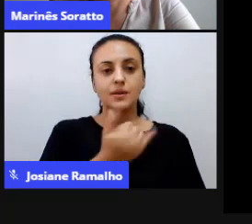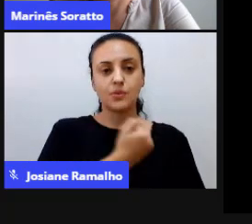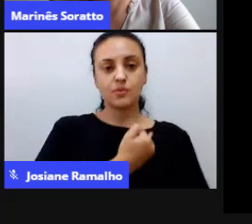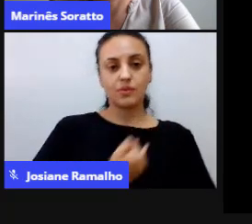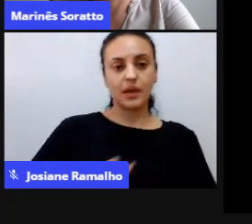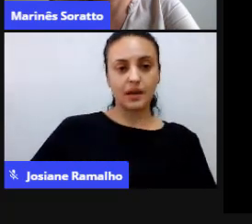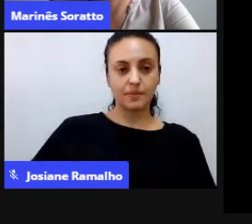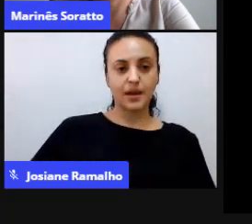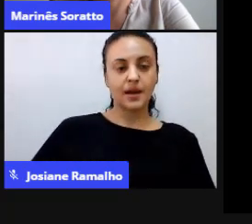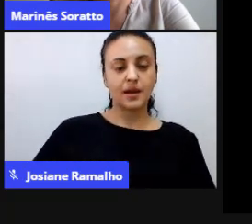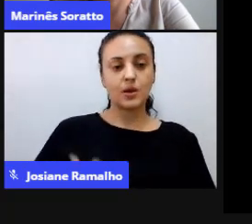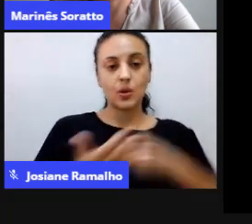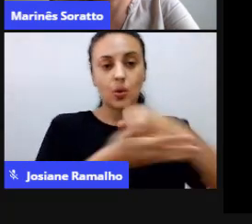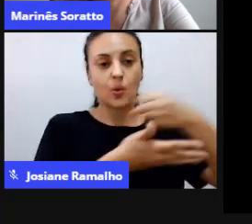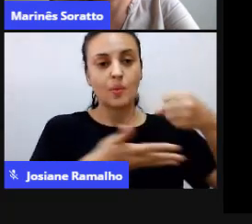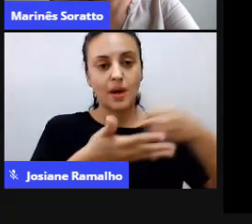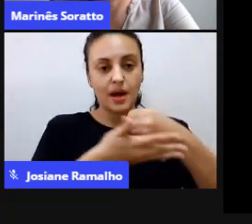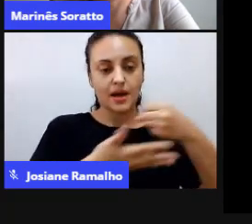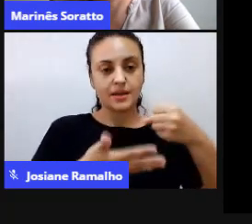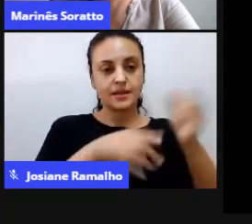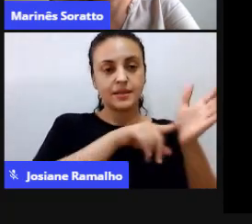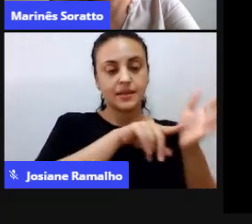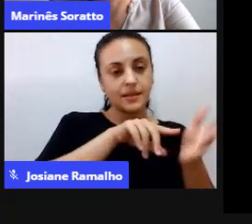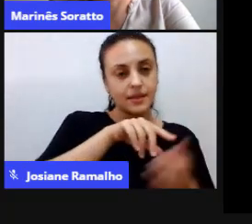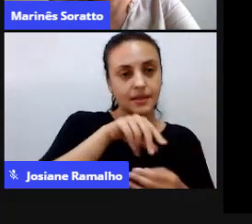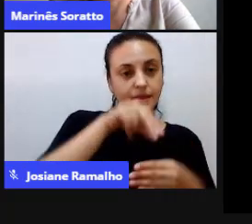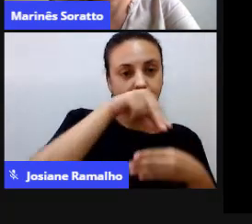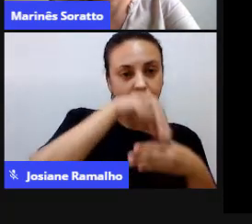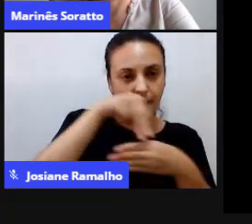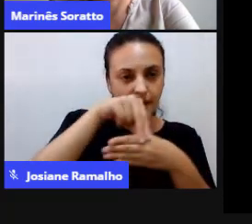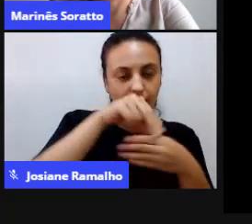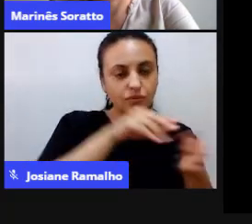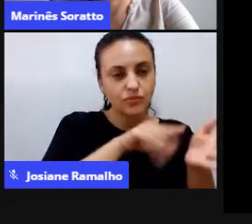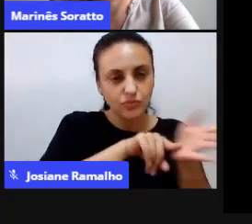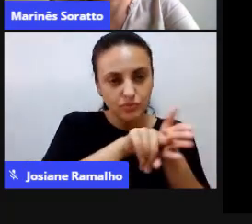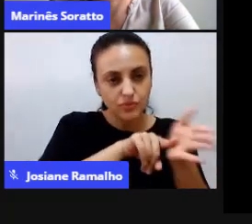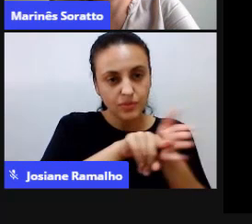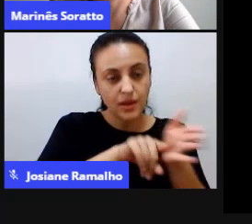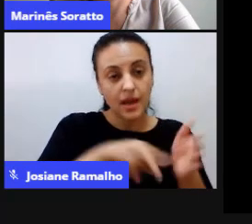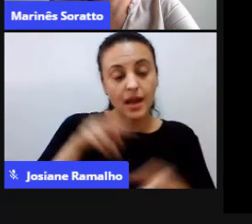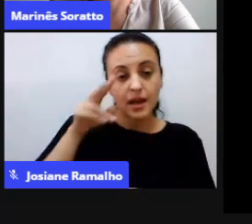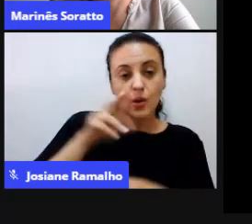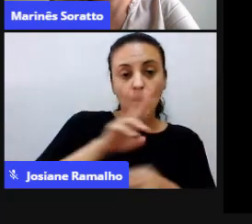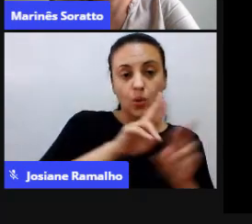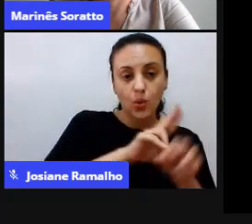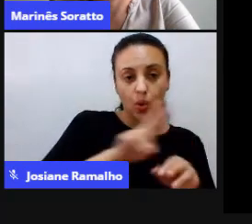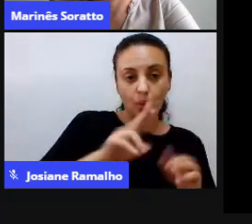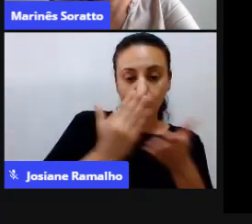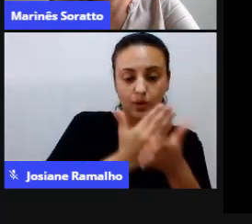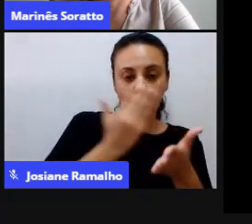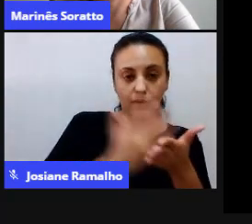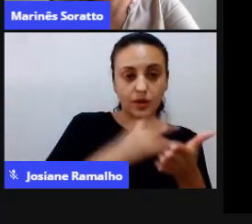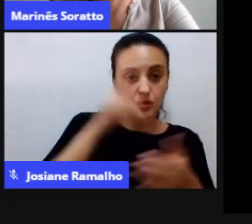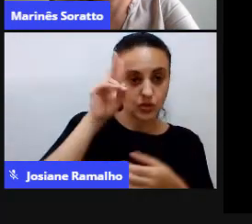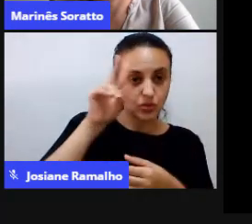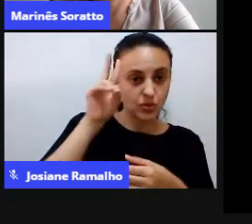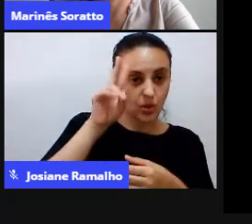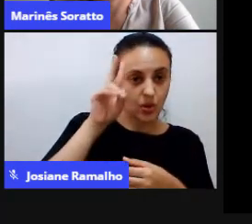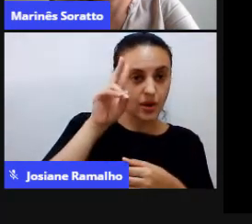pesquisa. E esse livro dela, Histórias da Gente Brasileira, né, número 1 é